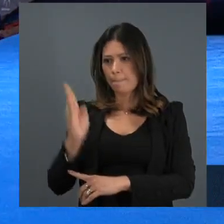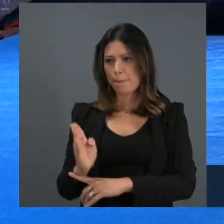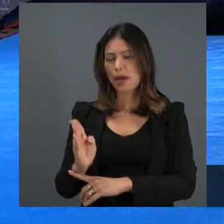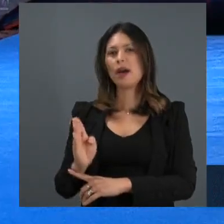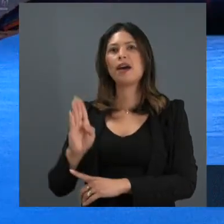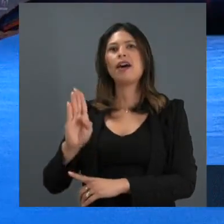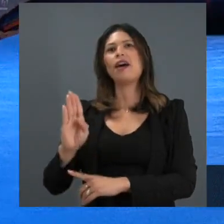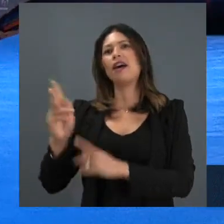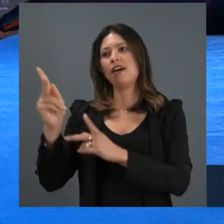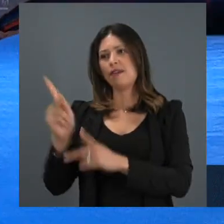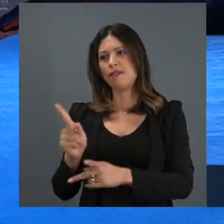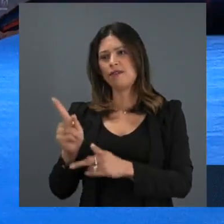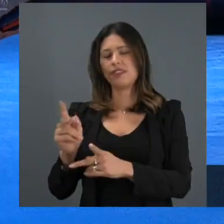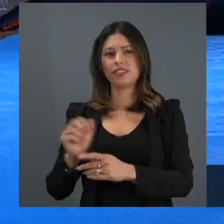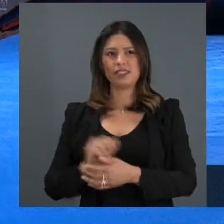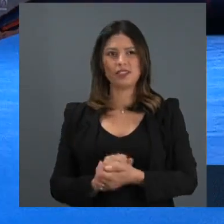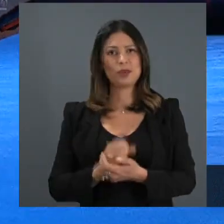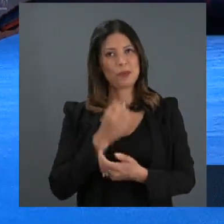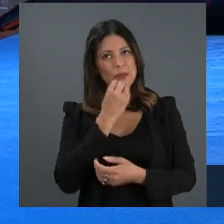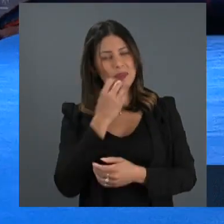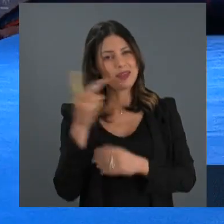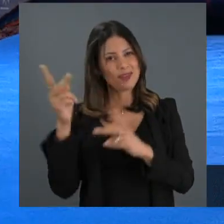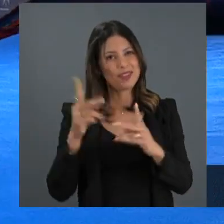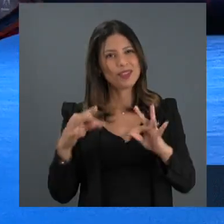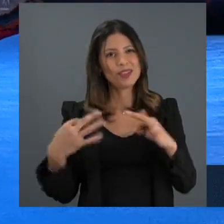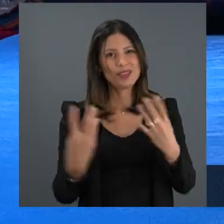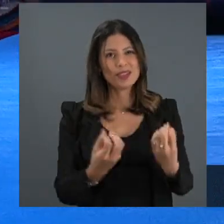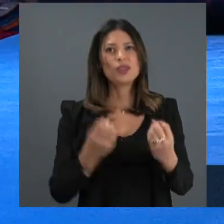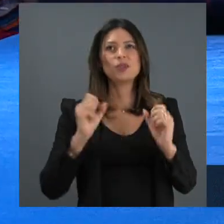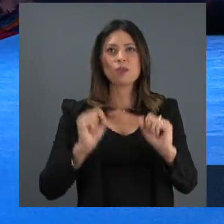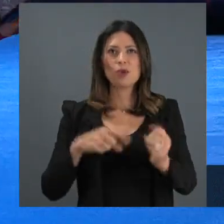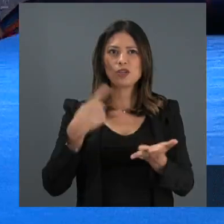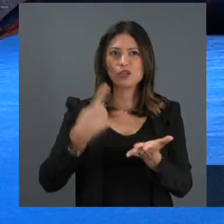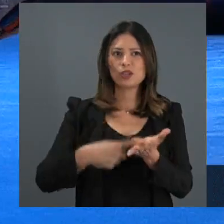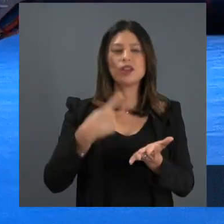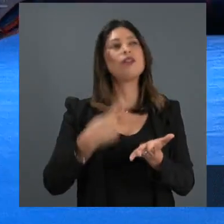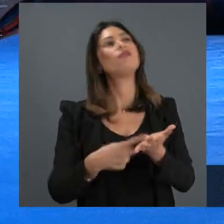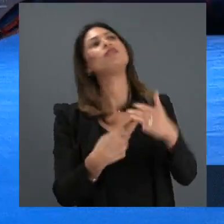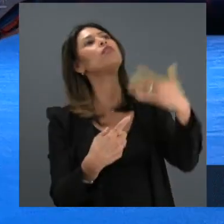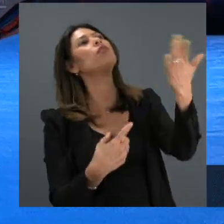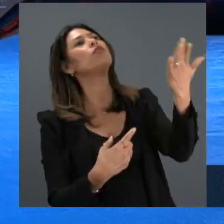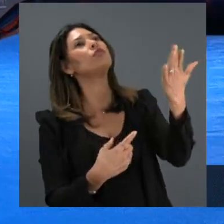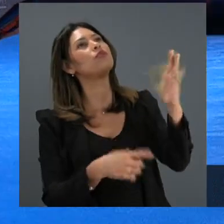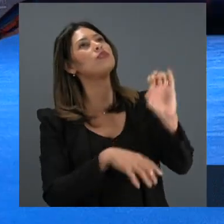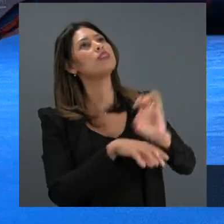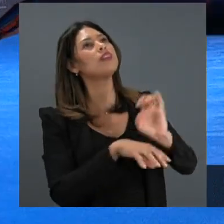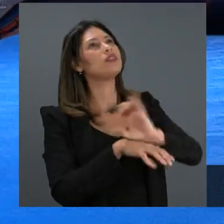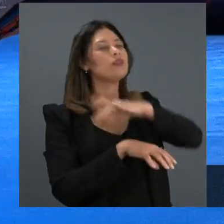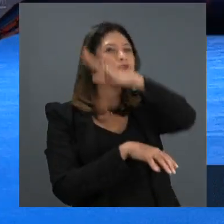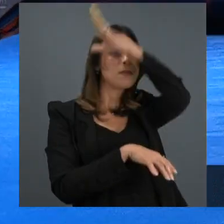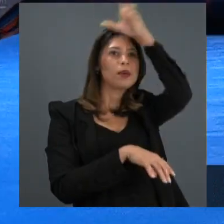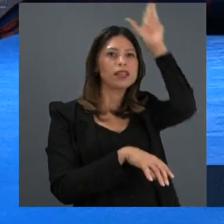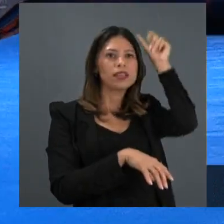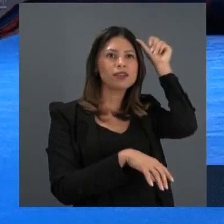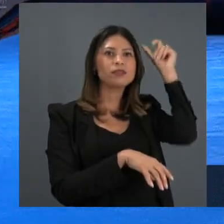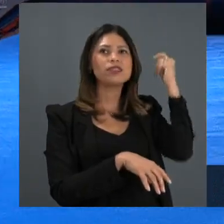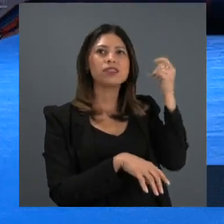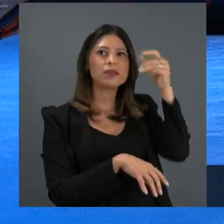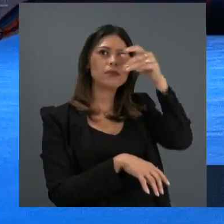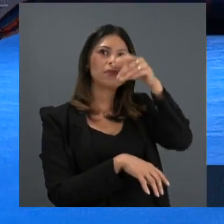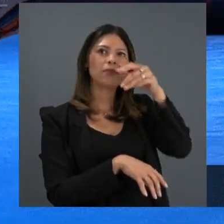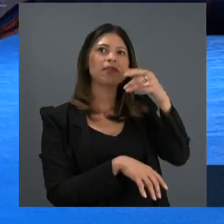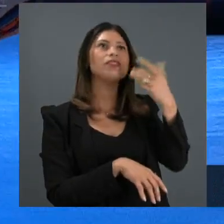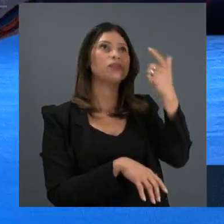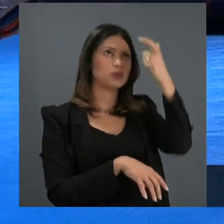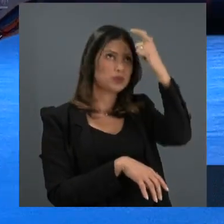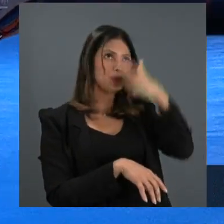www.congressonacional.leg.br/visite. Serão todos muito bem-vindos. E meu conterrâneo lá do Amazonas é de onde? Manaus. É de Manaus? Eu sou